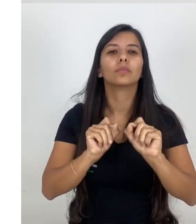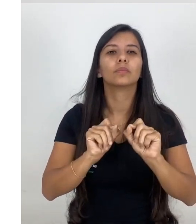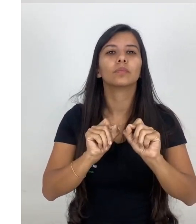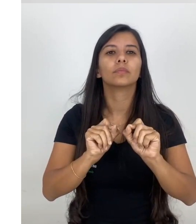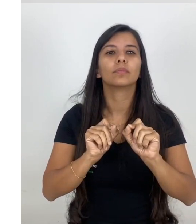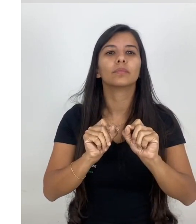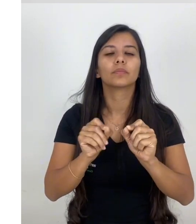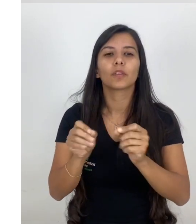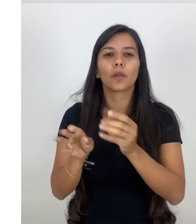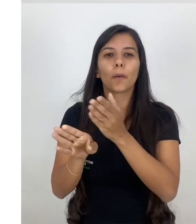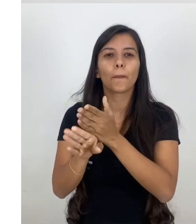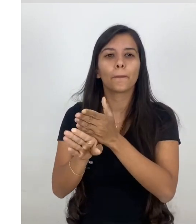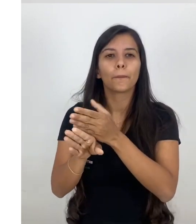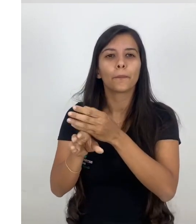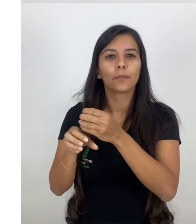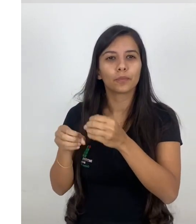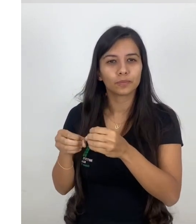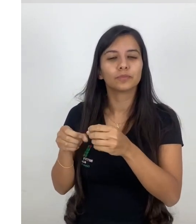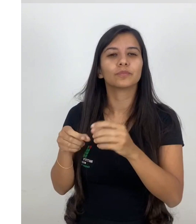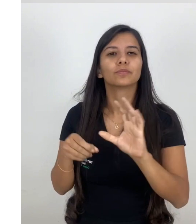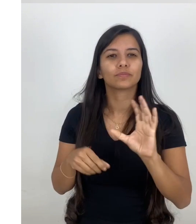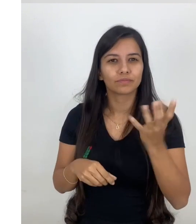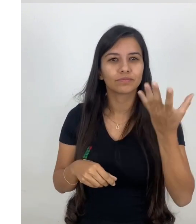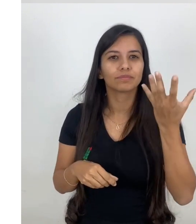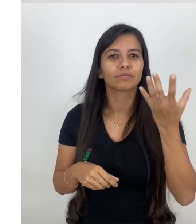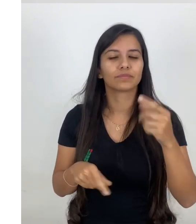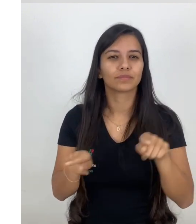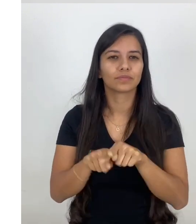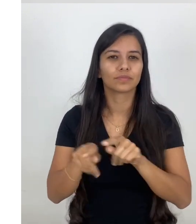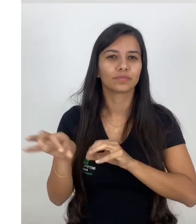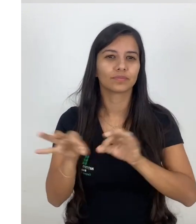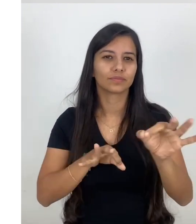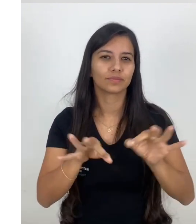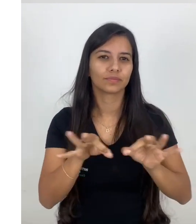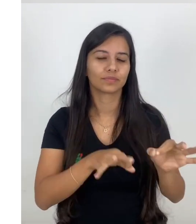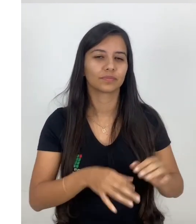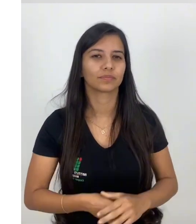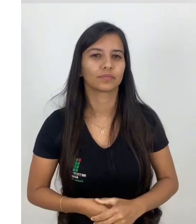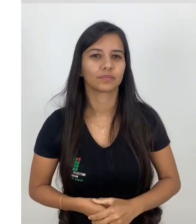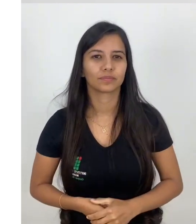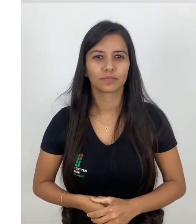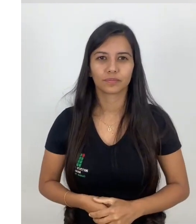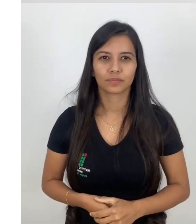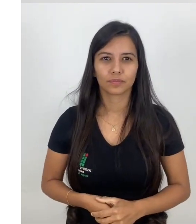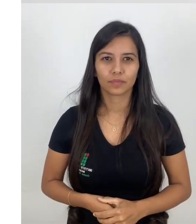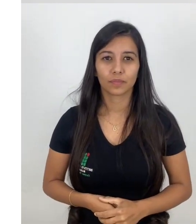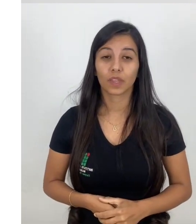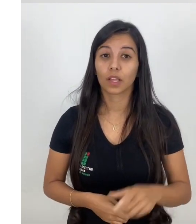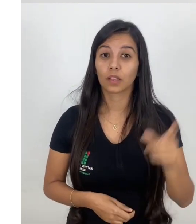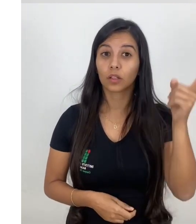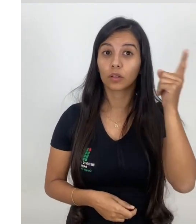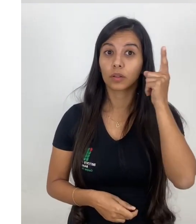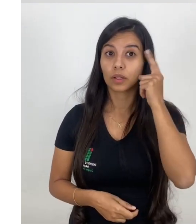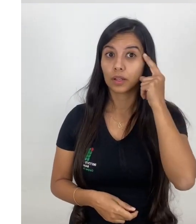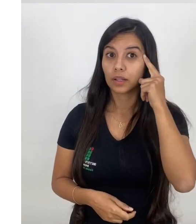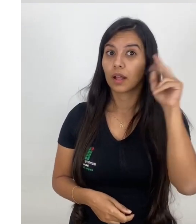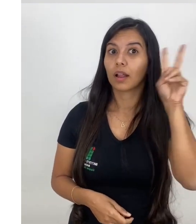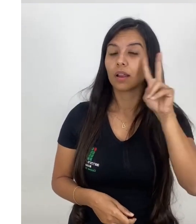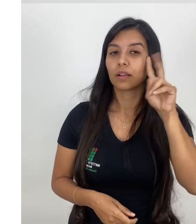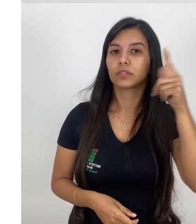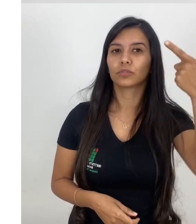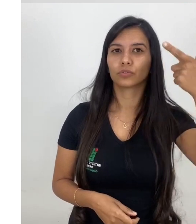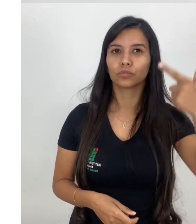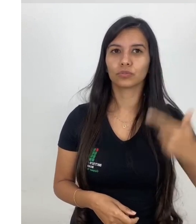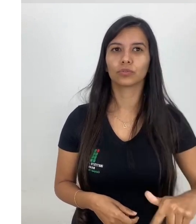vir é a metáfase. Por isso que lá acontece essa organização, tá? Mas só para a gente rever o que